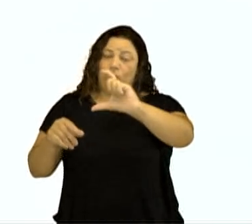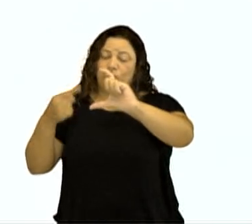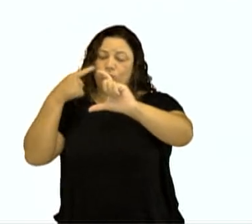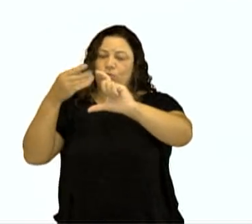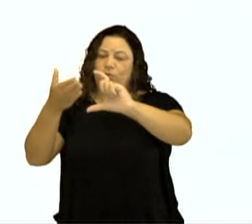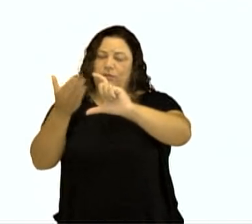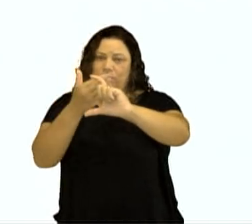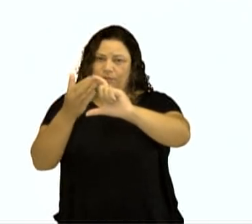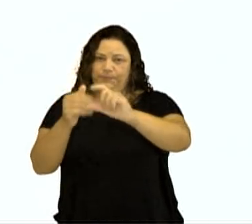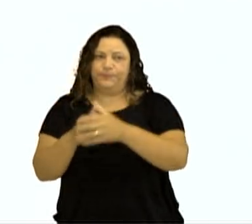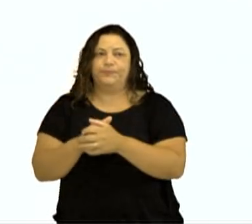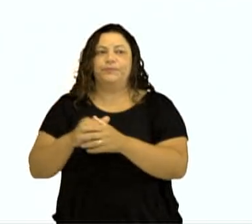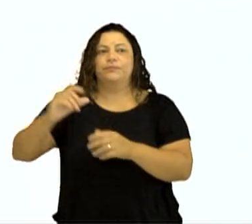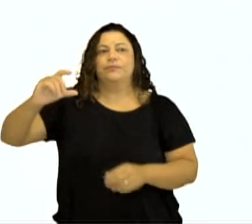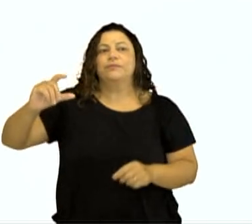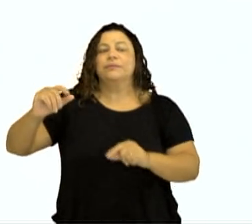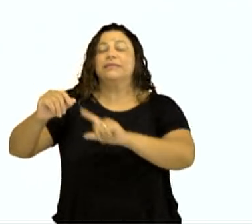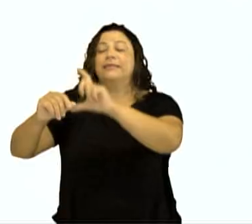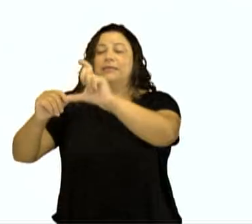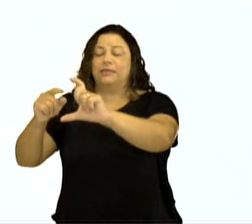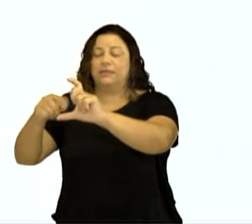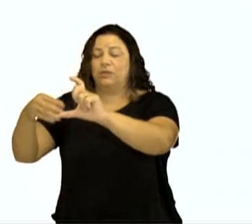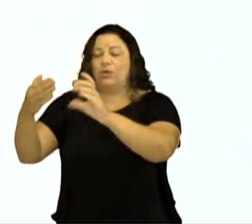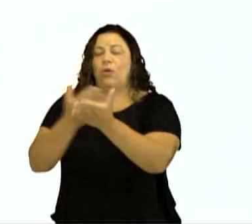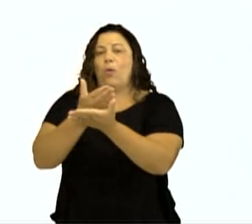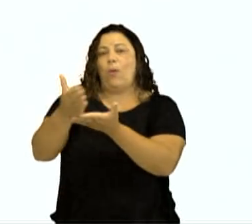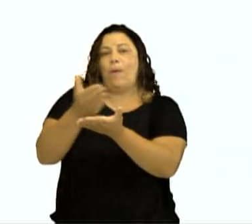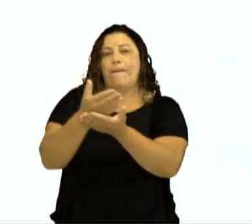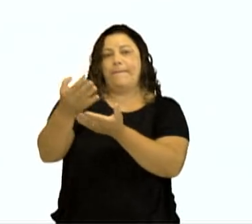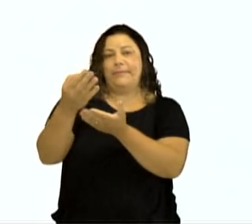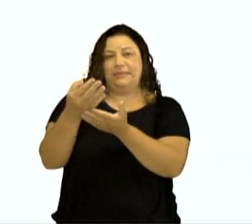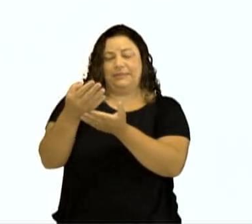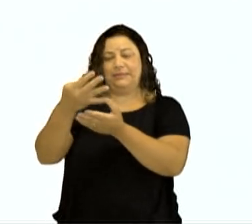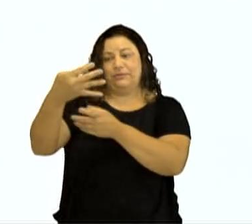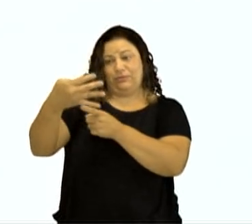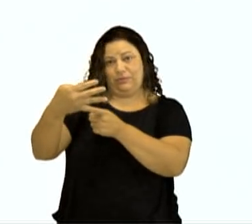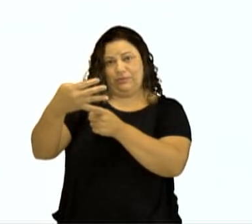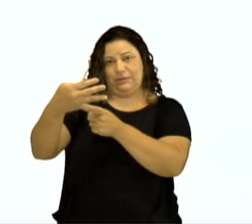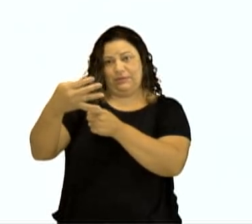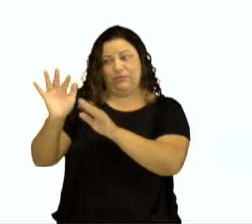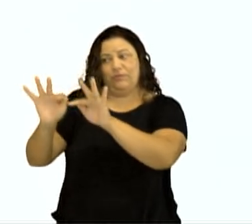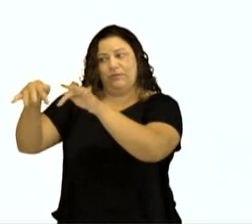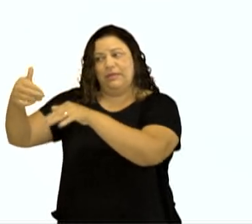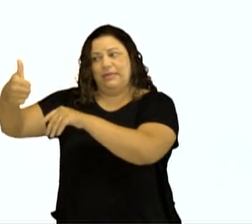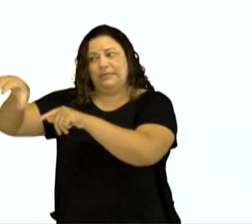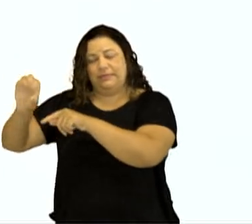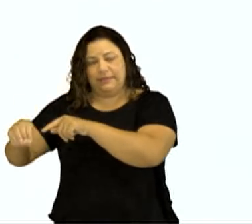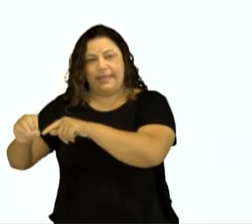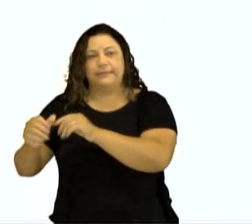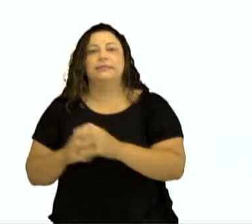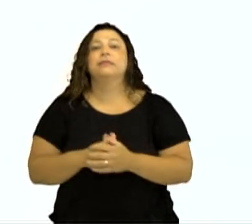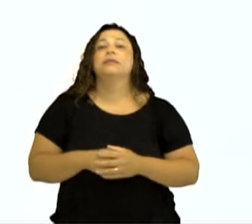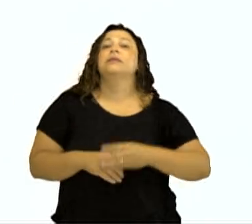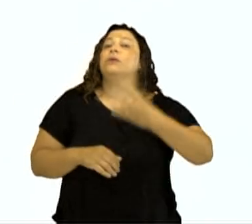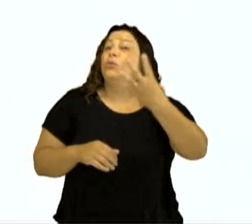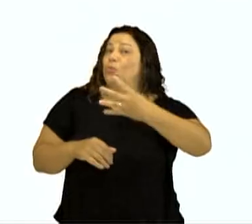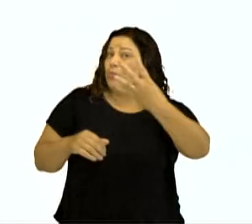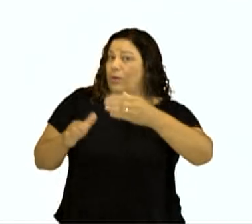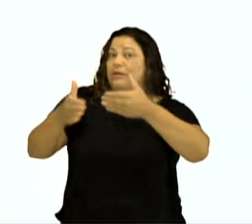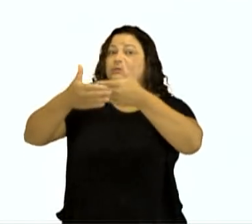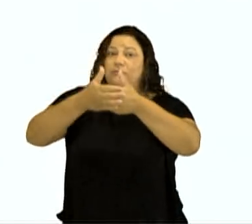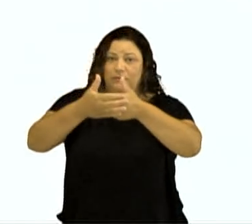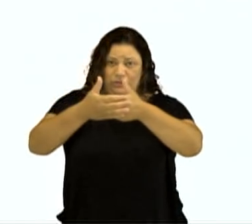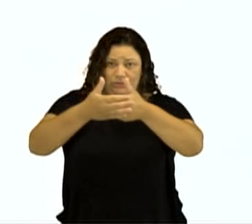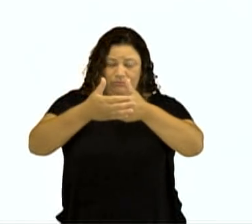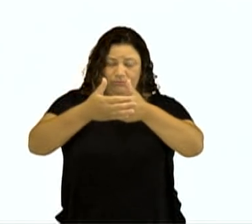intervalo D, começando no 4, terminando no 10. Porém, o 4 está numa extremidade fechada, vou considerá-lo na